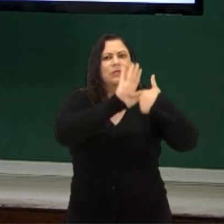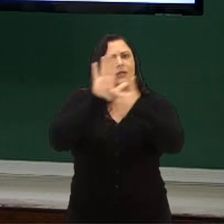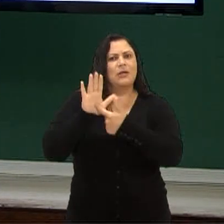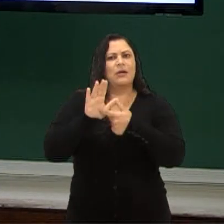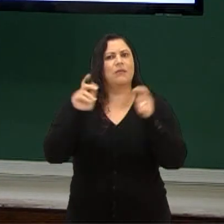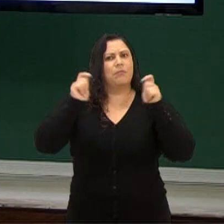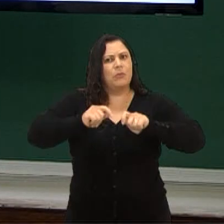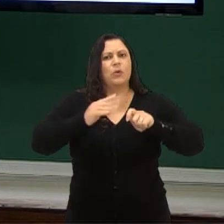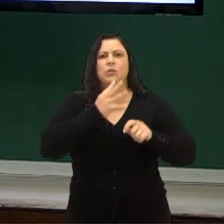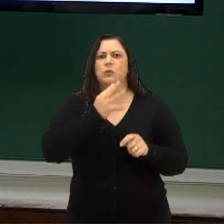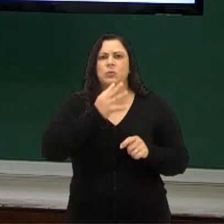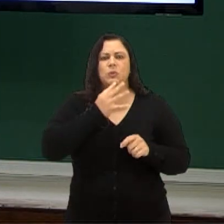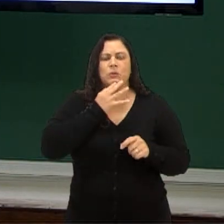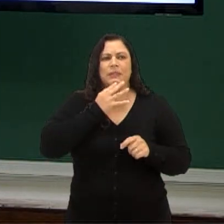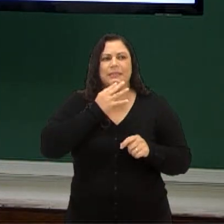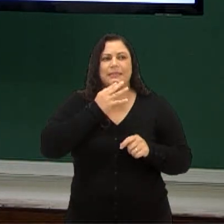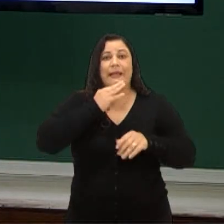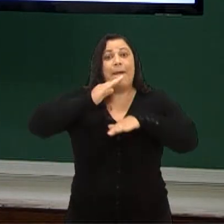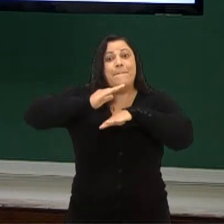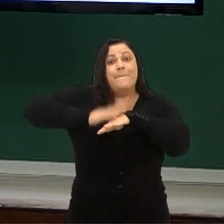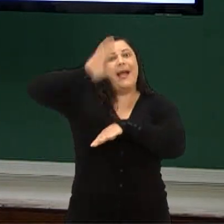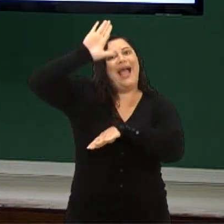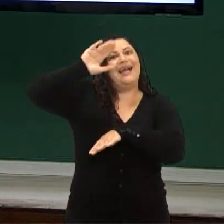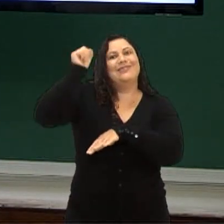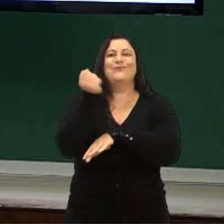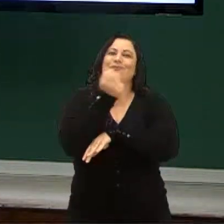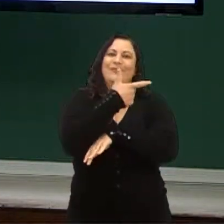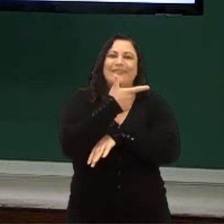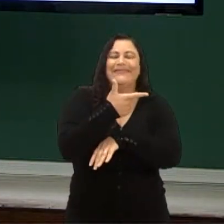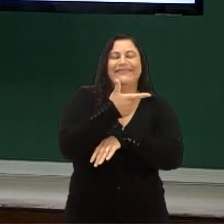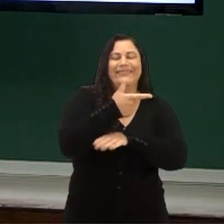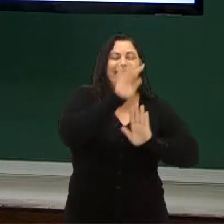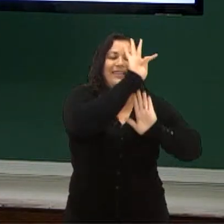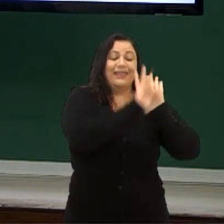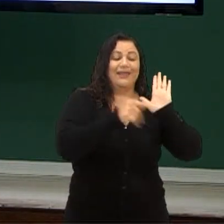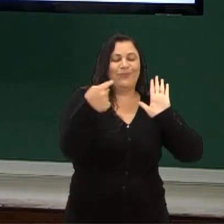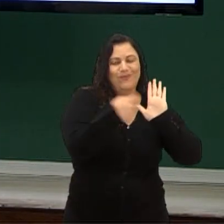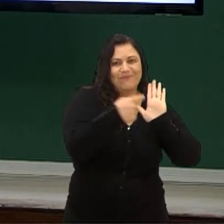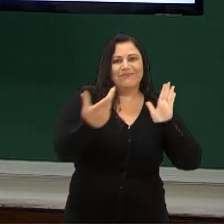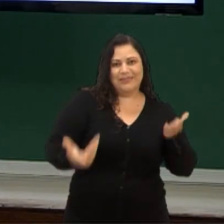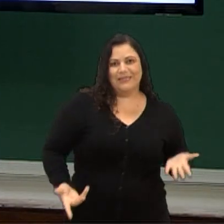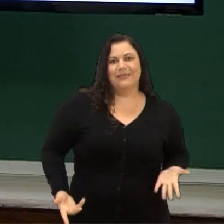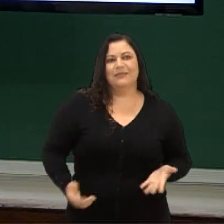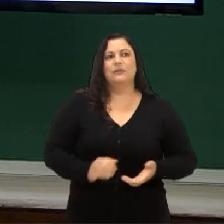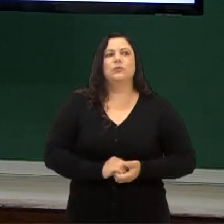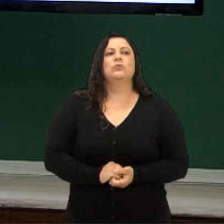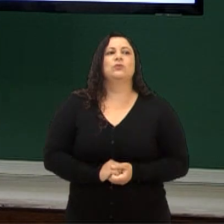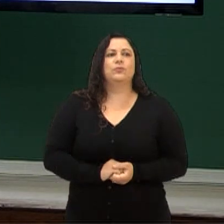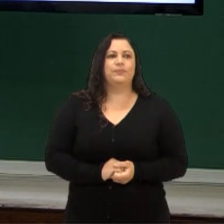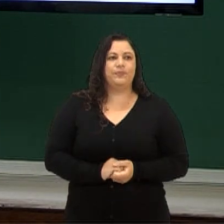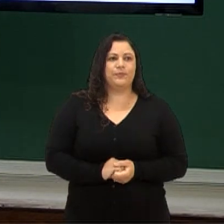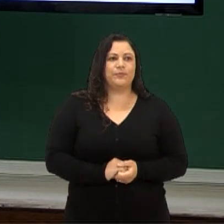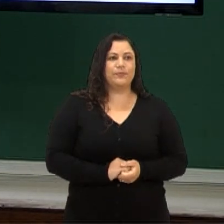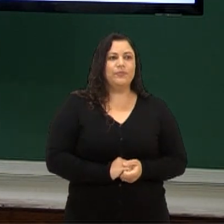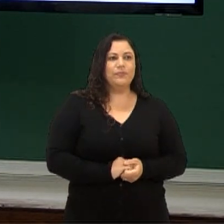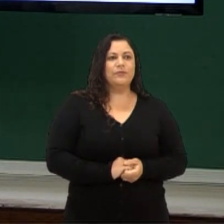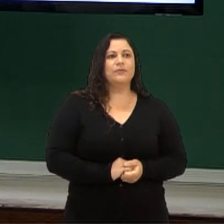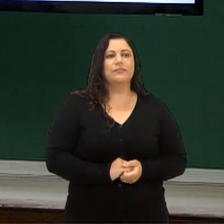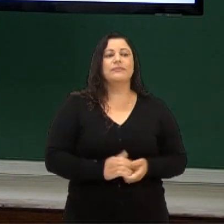tirinha apresenta. Precisamos resgatar o que nós conhecemos para entender o texto, certo? Então, aqui,